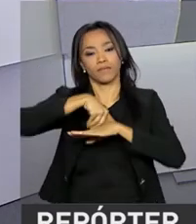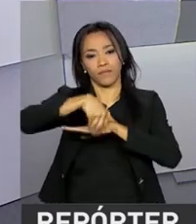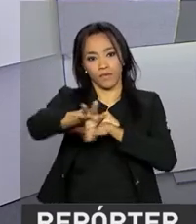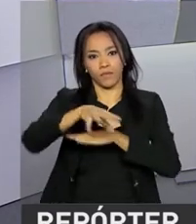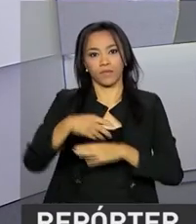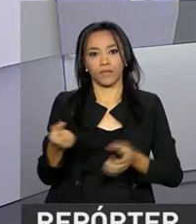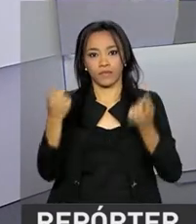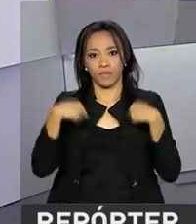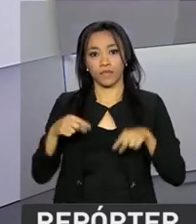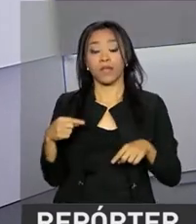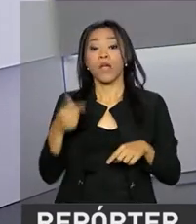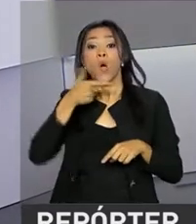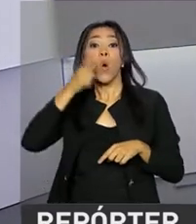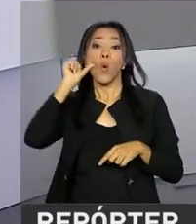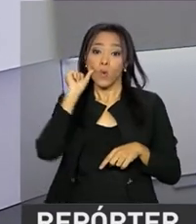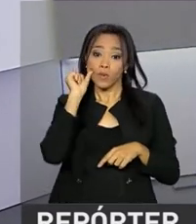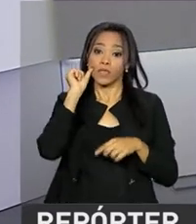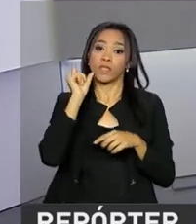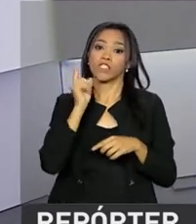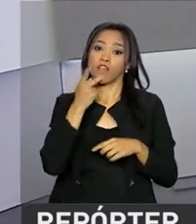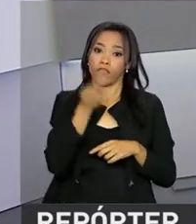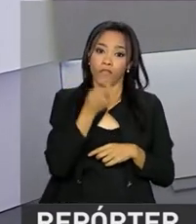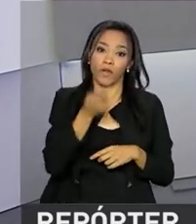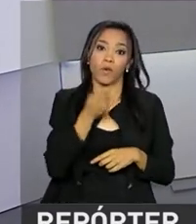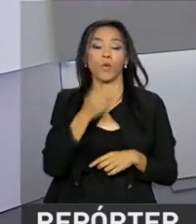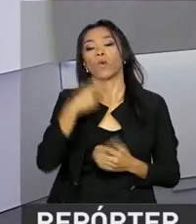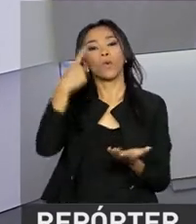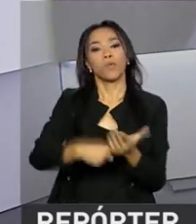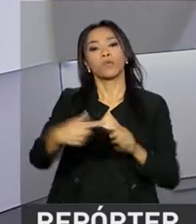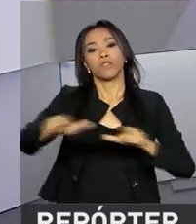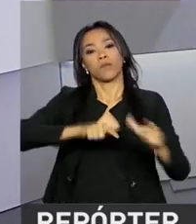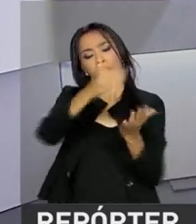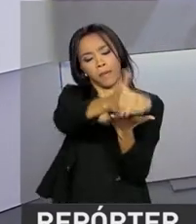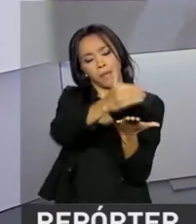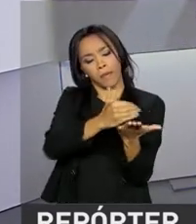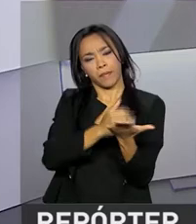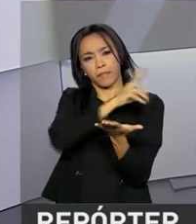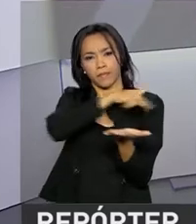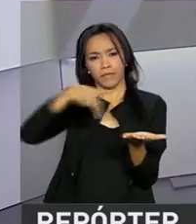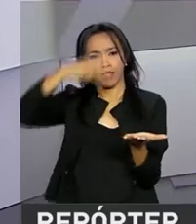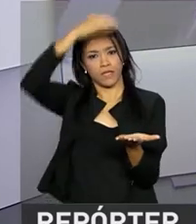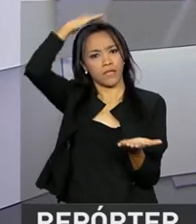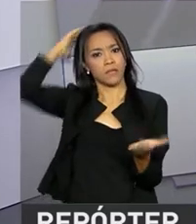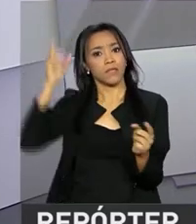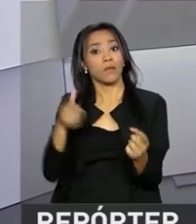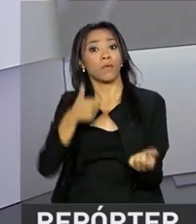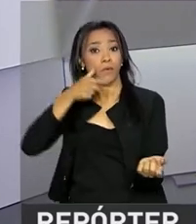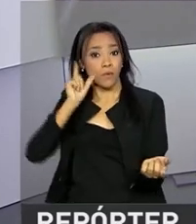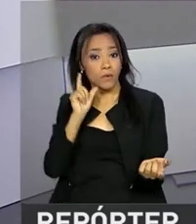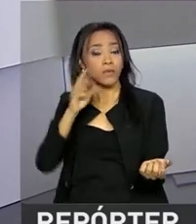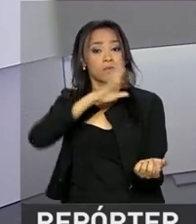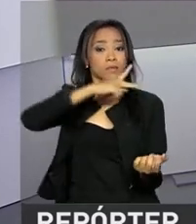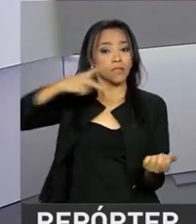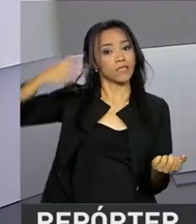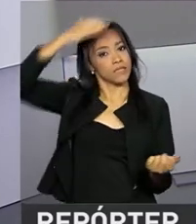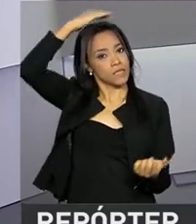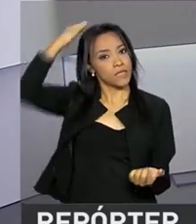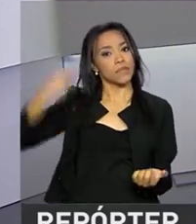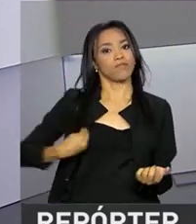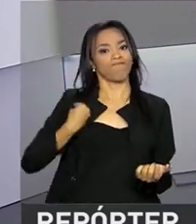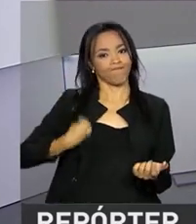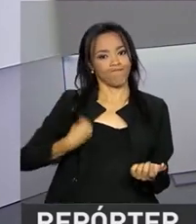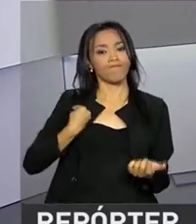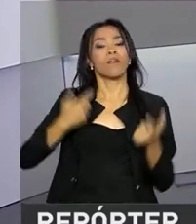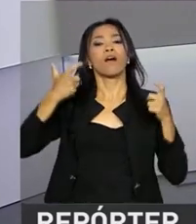e ontem a marca acabou de falar da agenda do presidente hoje mas ontem o presidente michel temer esteve em são paulo onde